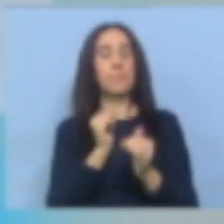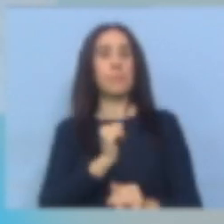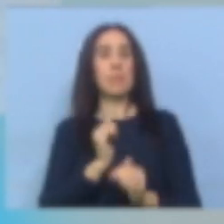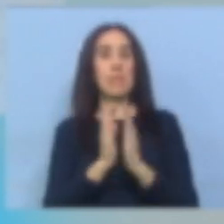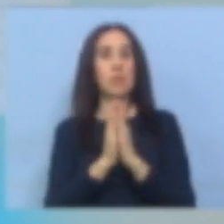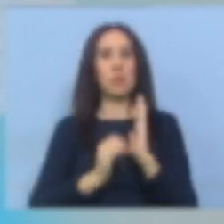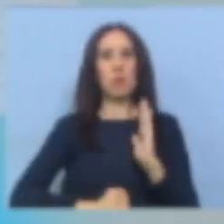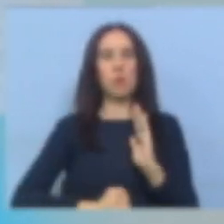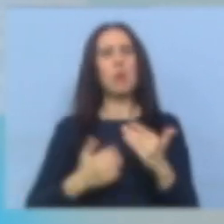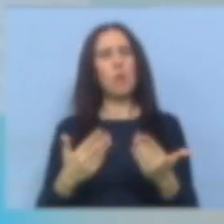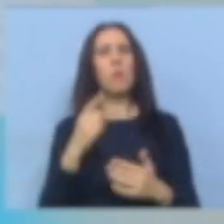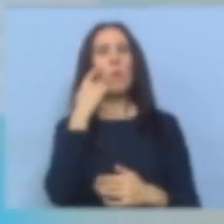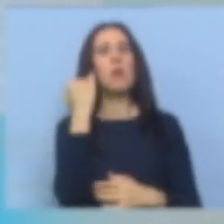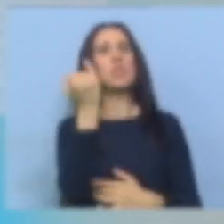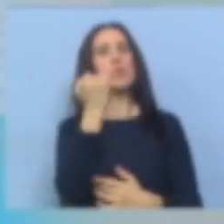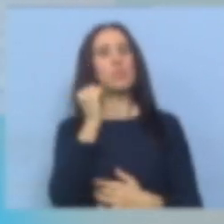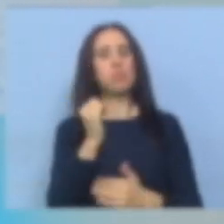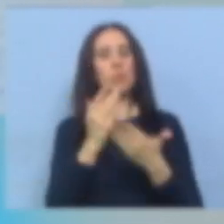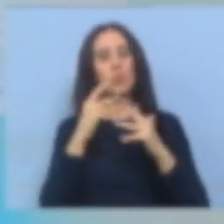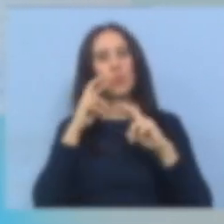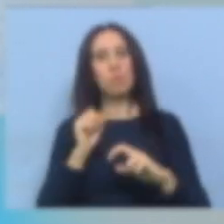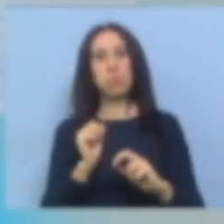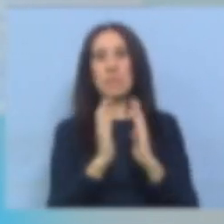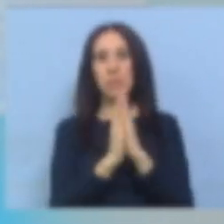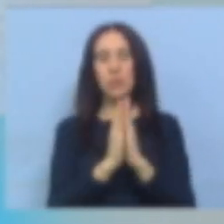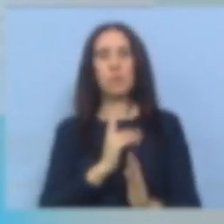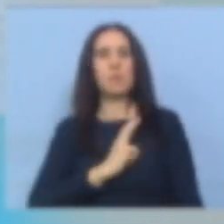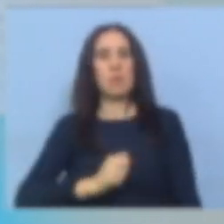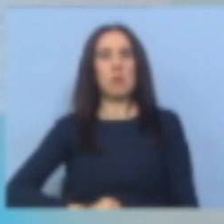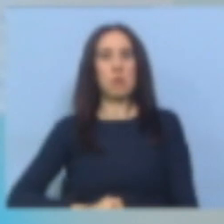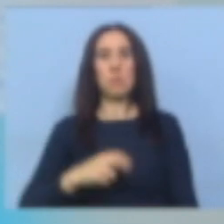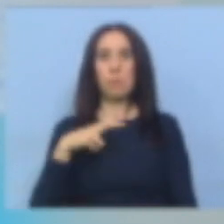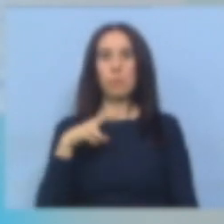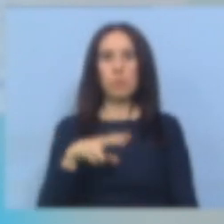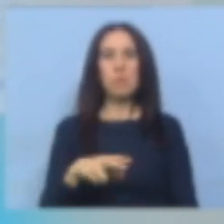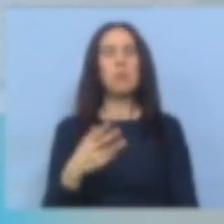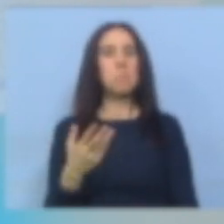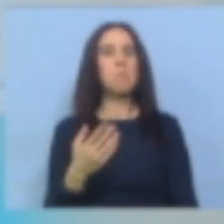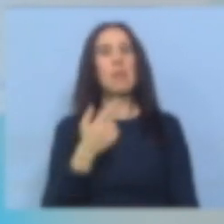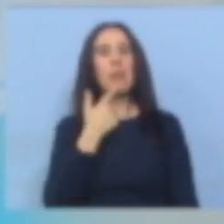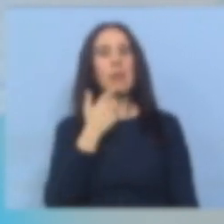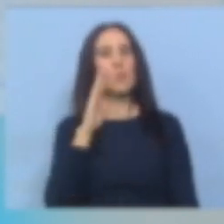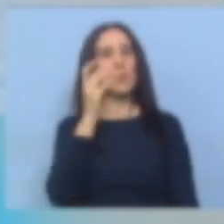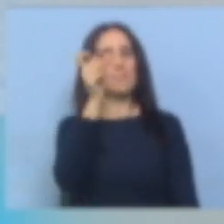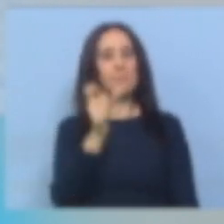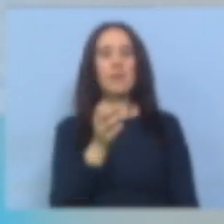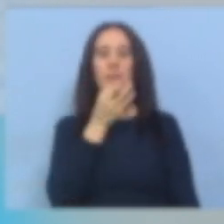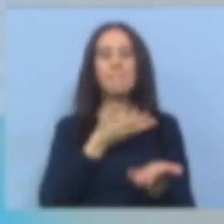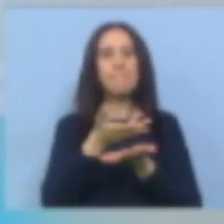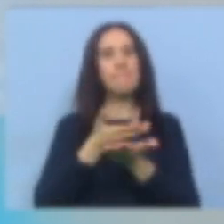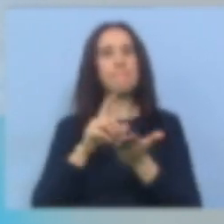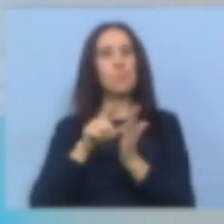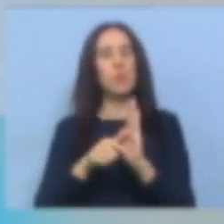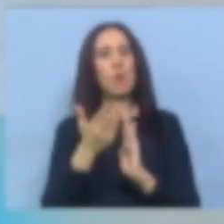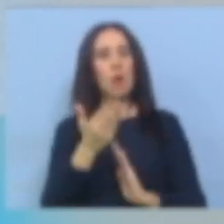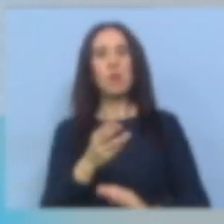Agora, olhamos o Instituto de Estudos de Religião da Universidade Católica Portuguesa e ninguém mais indicado para nos falar deste projeto